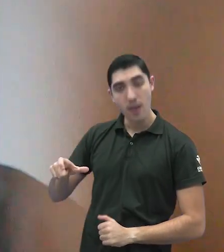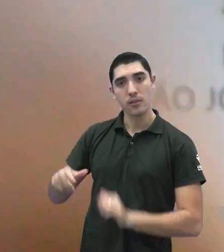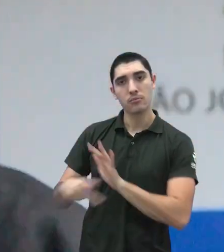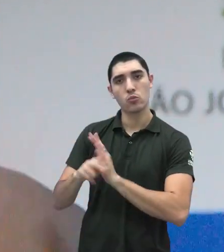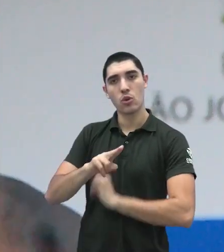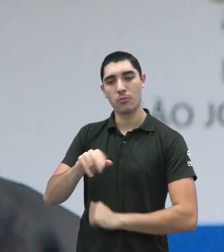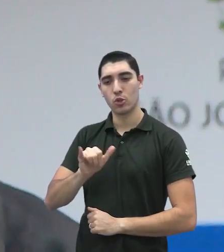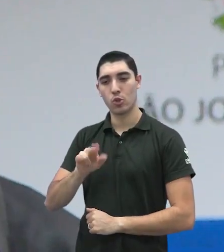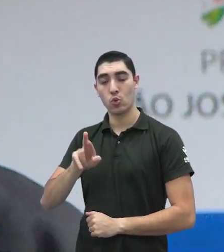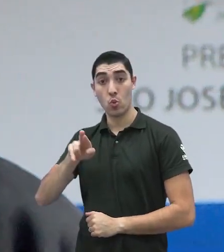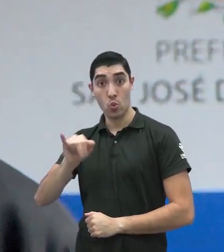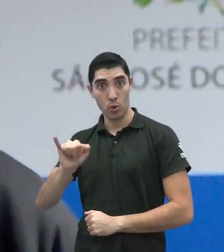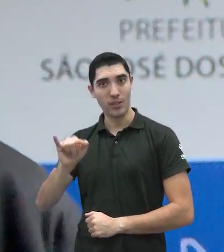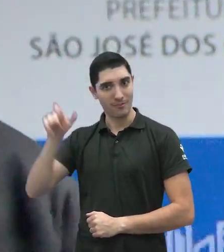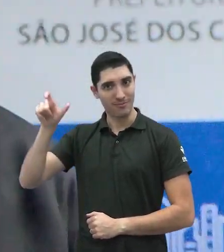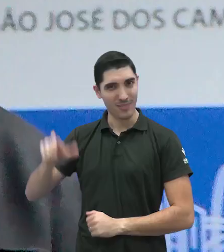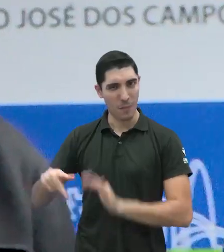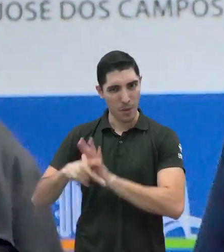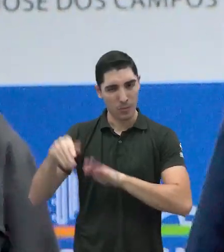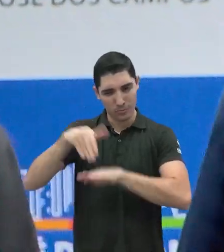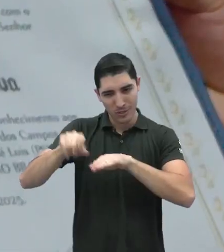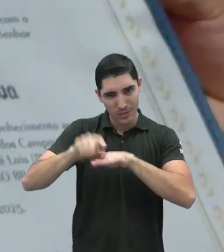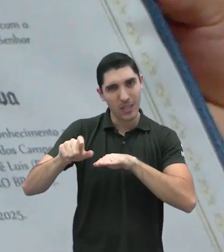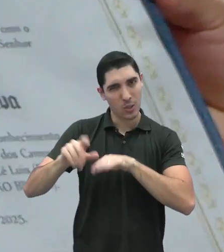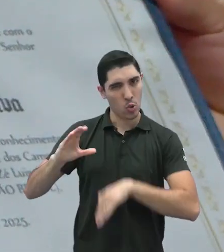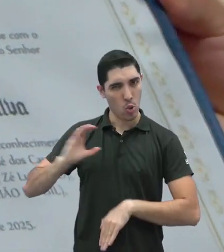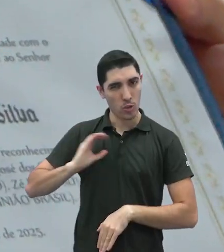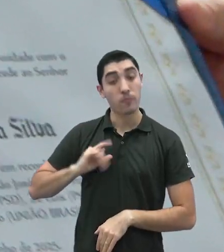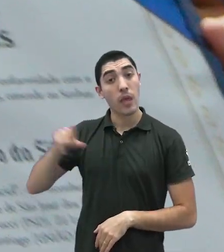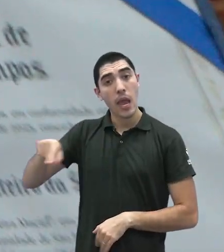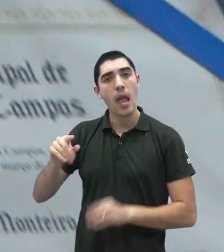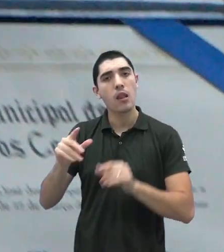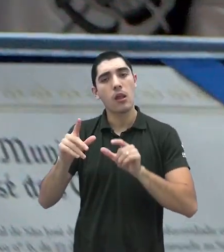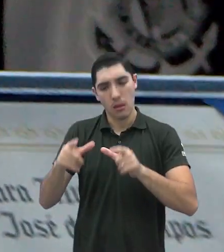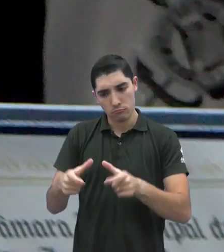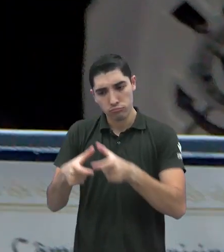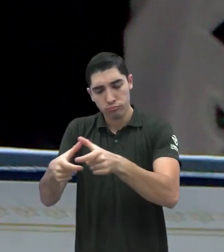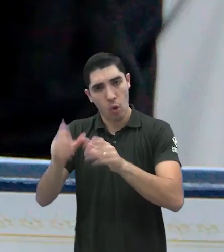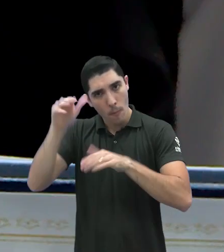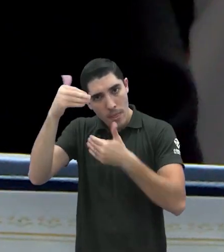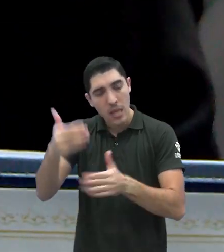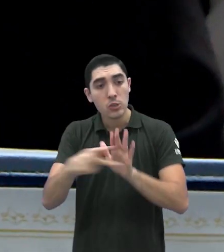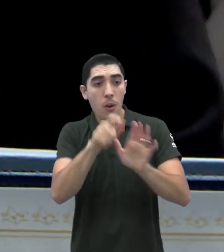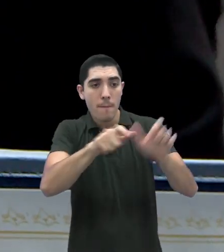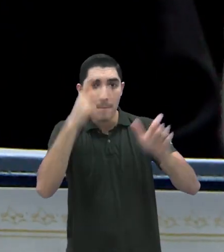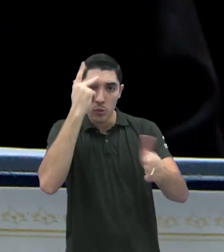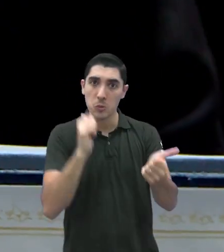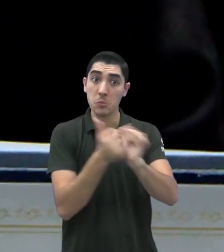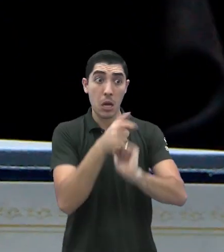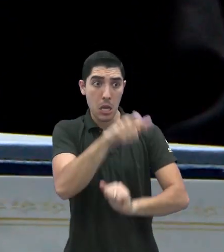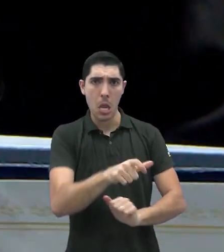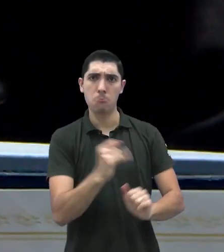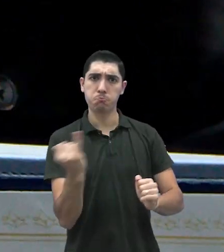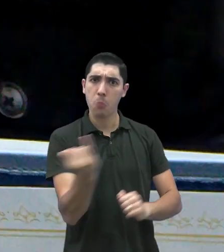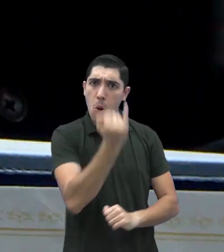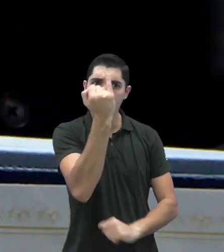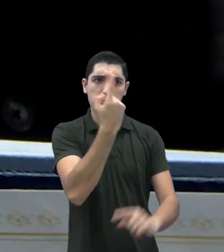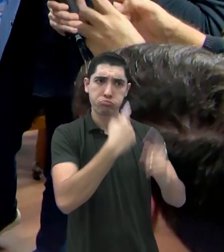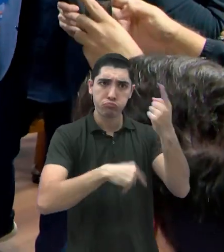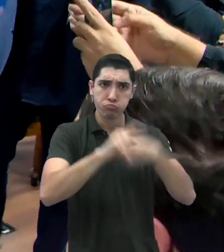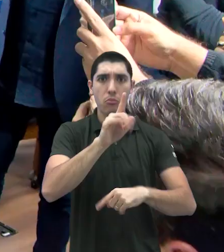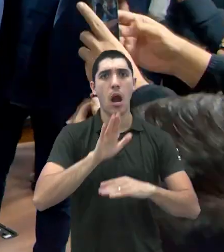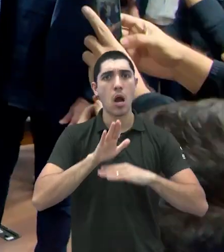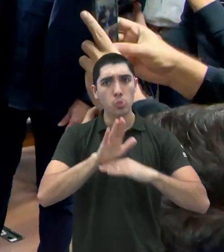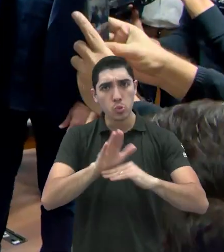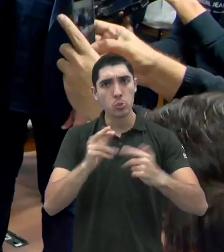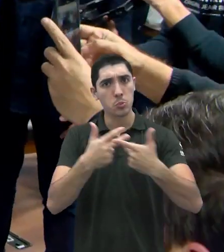joseense e atacante do Corinthians, Yuri Alberto. A honraria é destinada aos esportistas da cidade que se destacam pela relevância